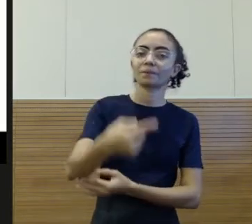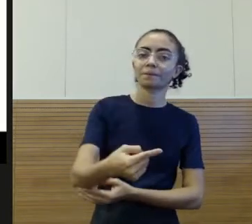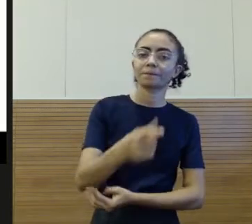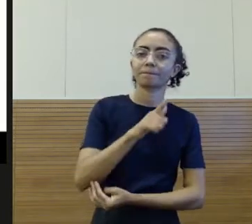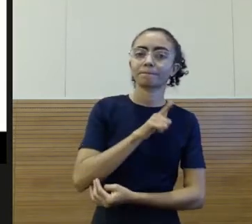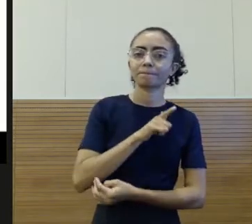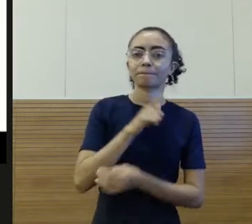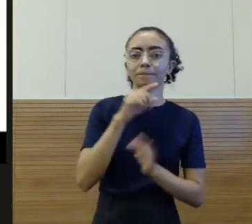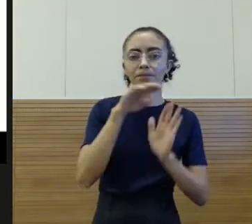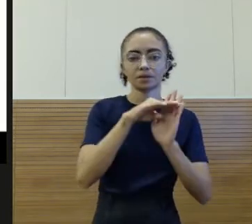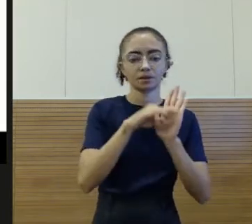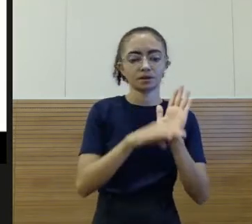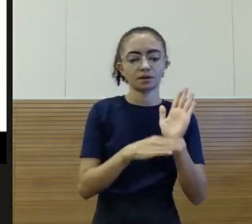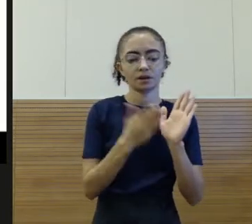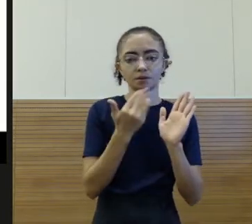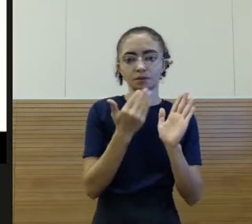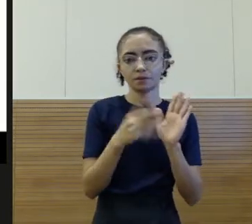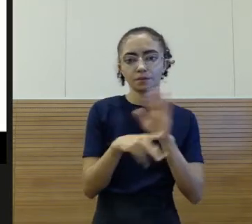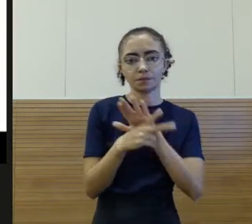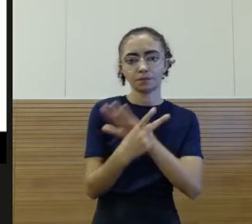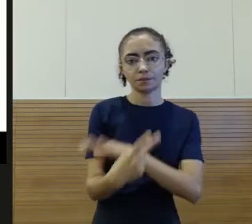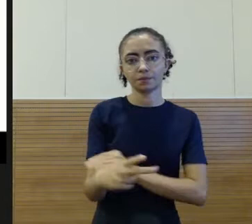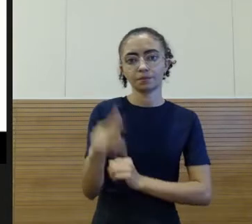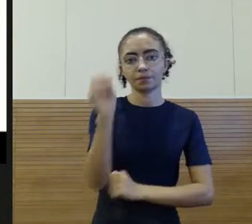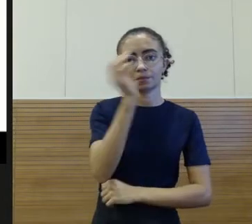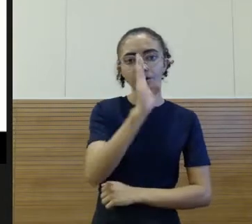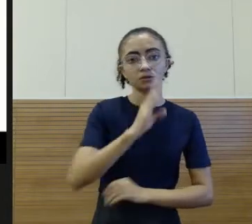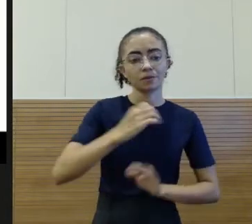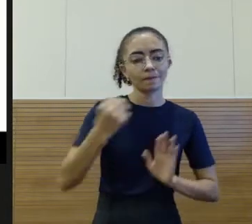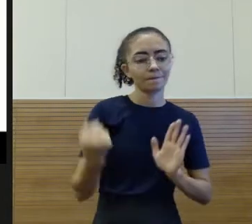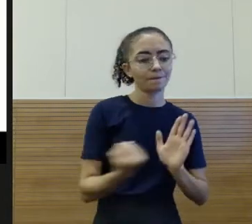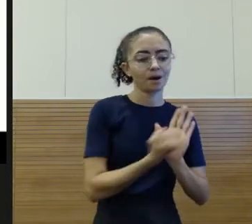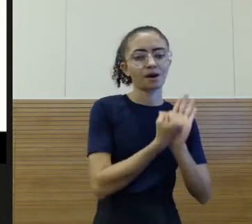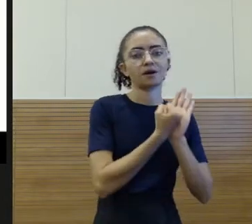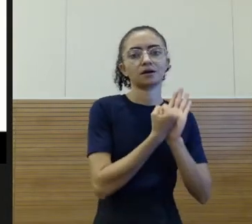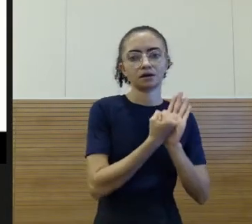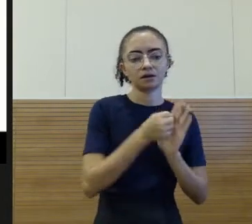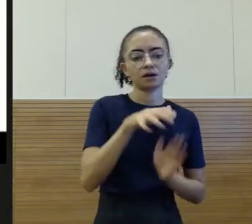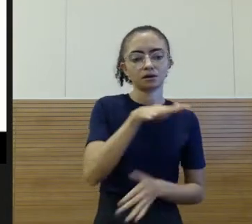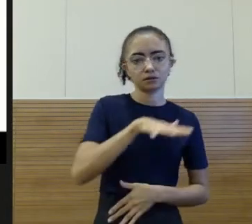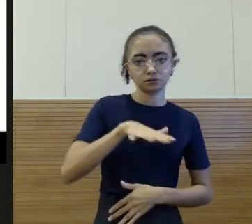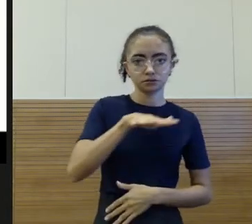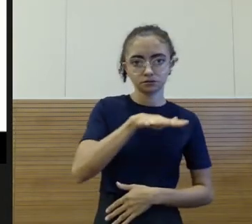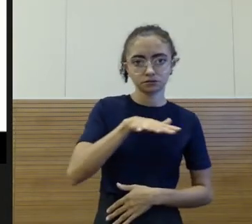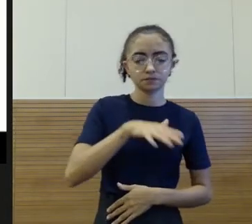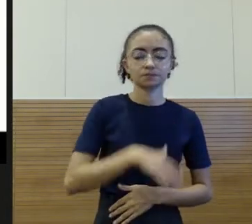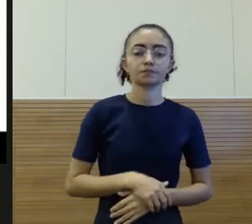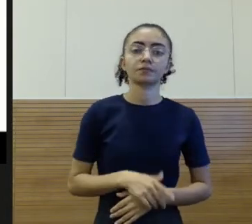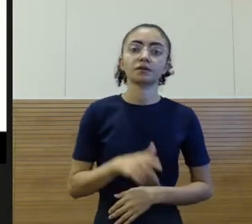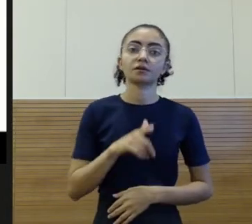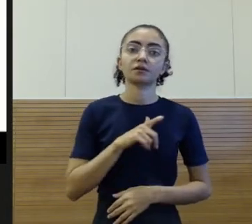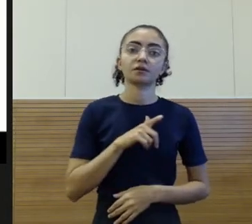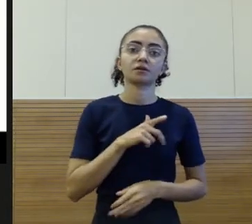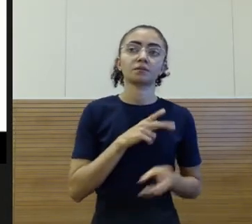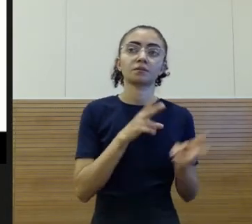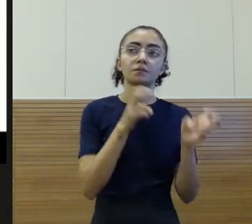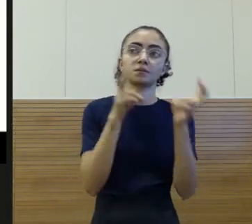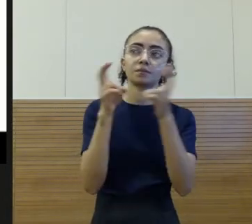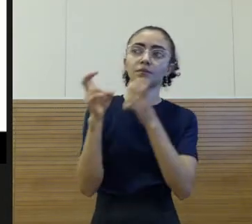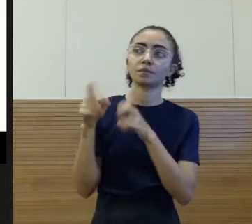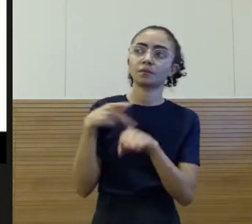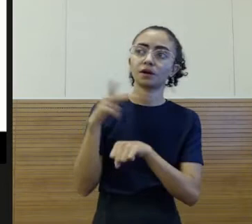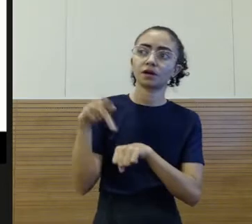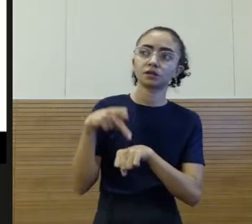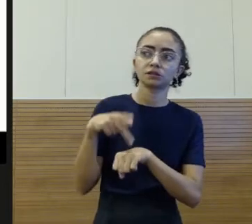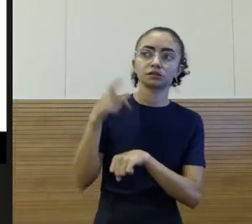temos os guias alimentares de Brasil, que marcam um fato importante no nosso, na nossa região, e vimos vários países que revisaram seus